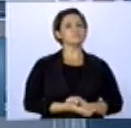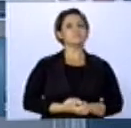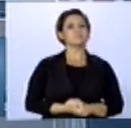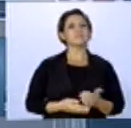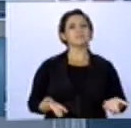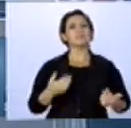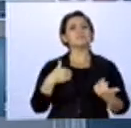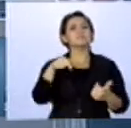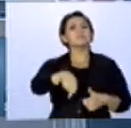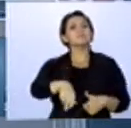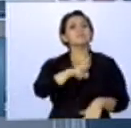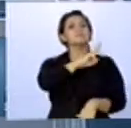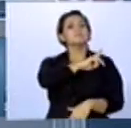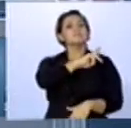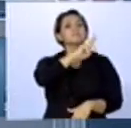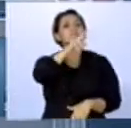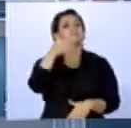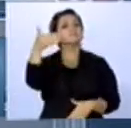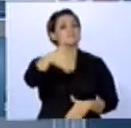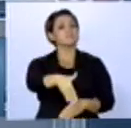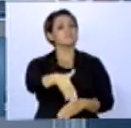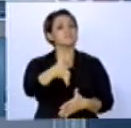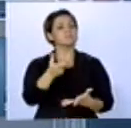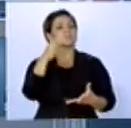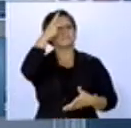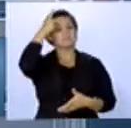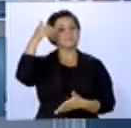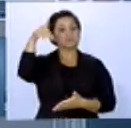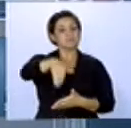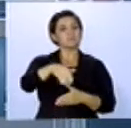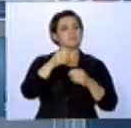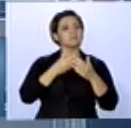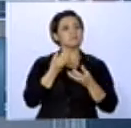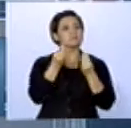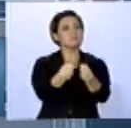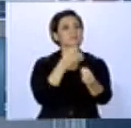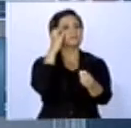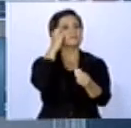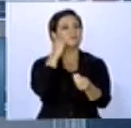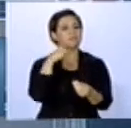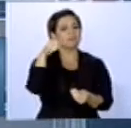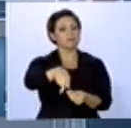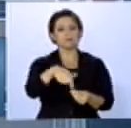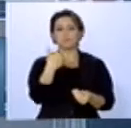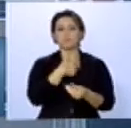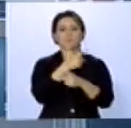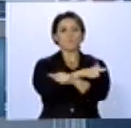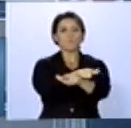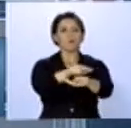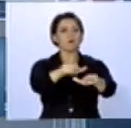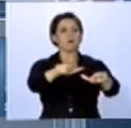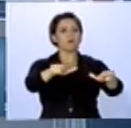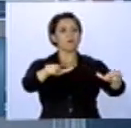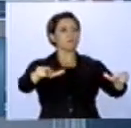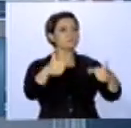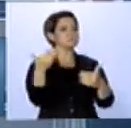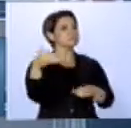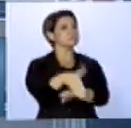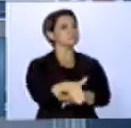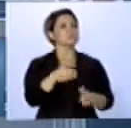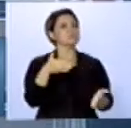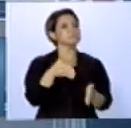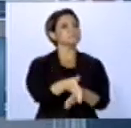da representação das entidades que doam para campanhas políticas não vi nenhuma entidade participando